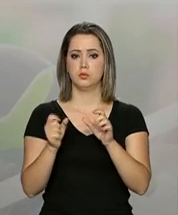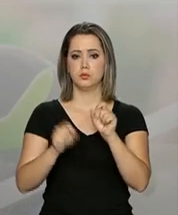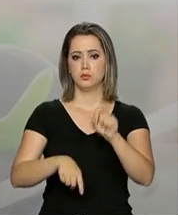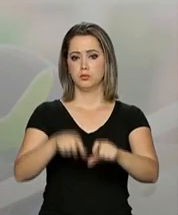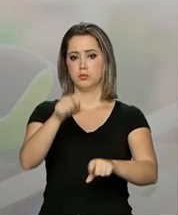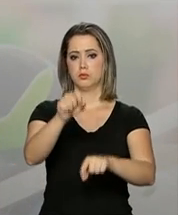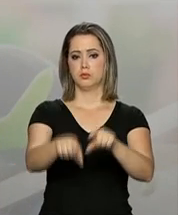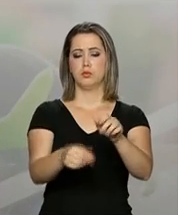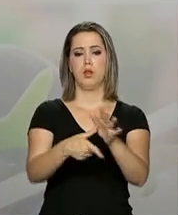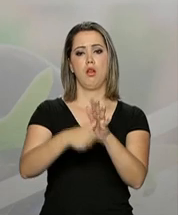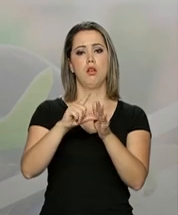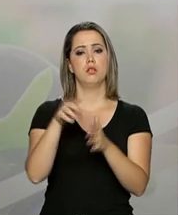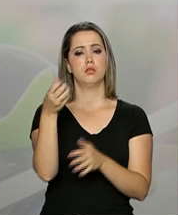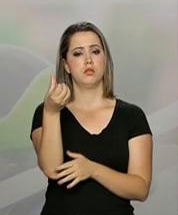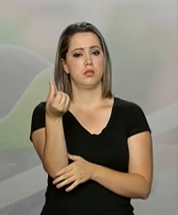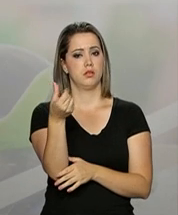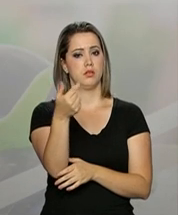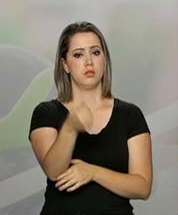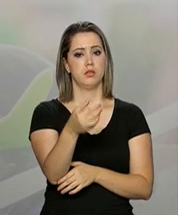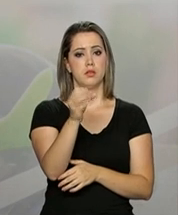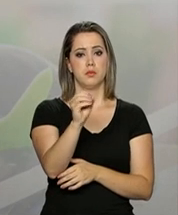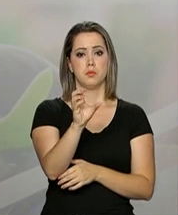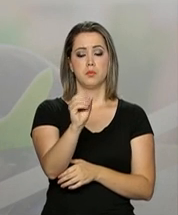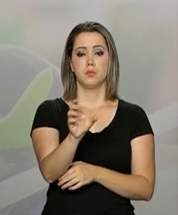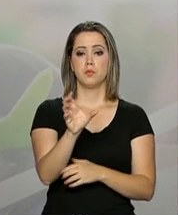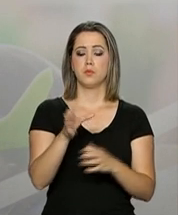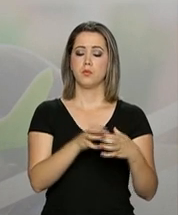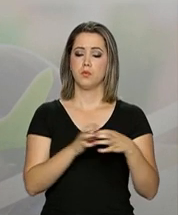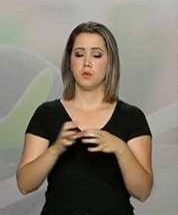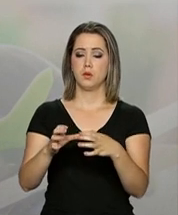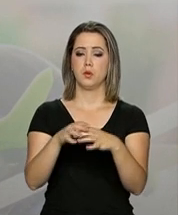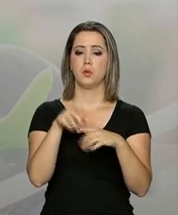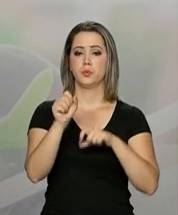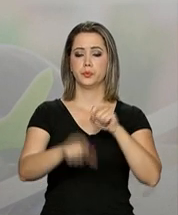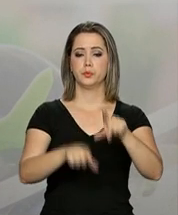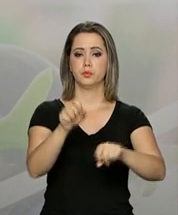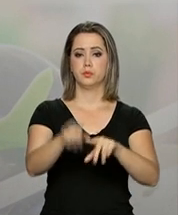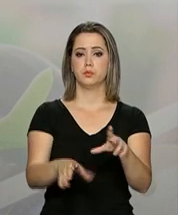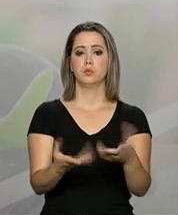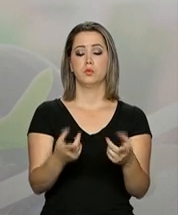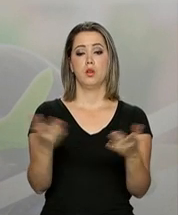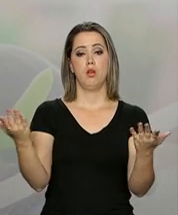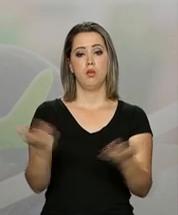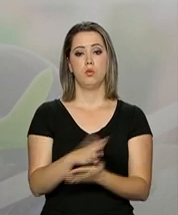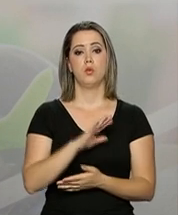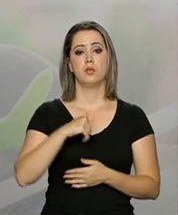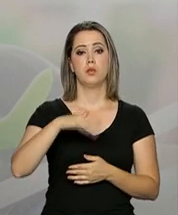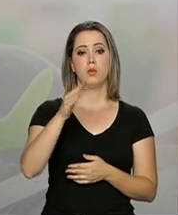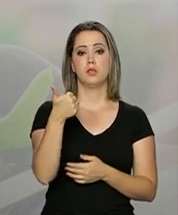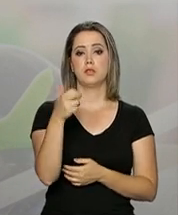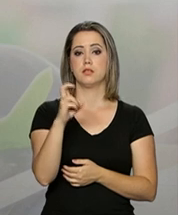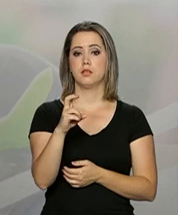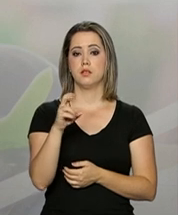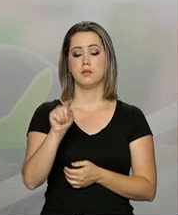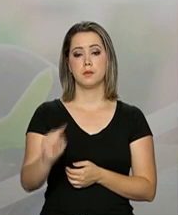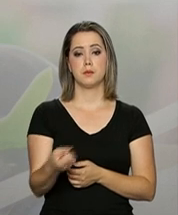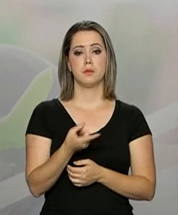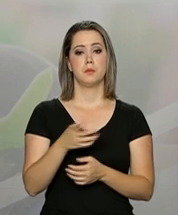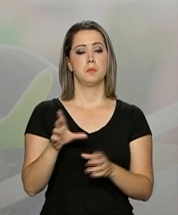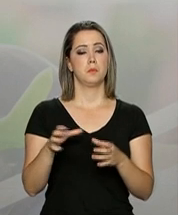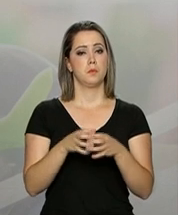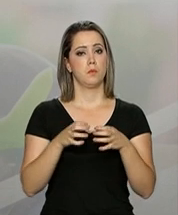o Brasil contava com 6700 unidades oficiais de produção orgânica a agora já são quase 15.000